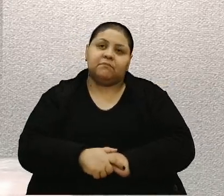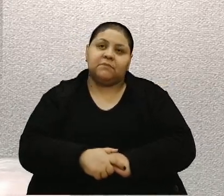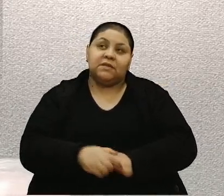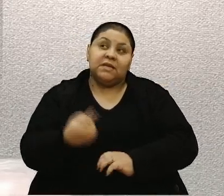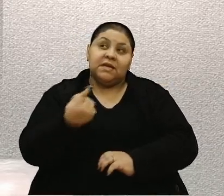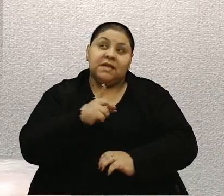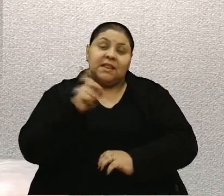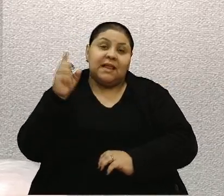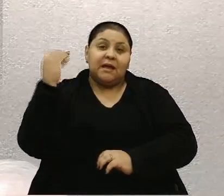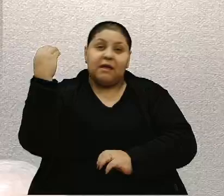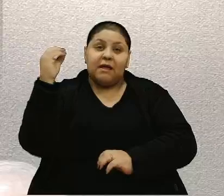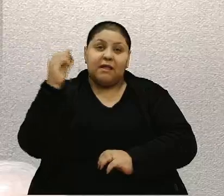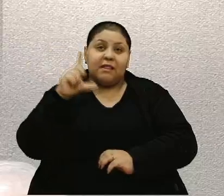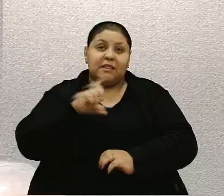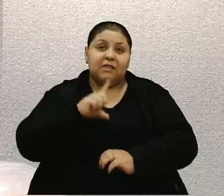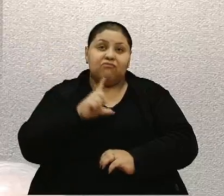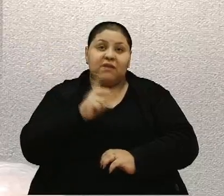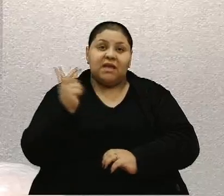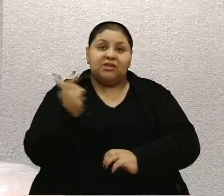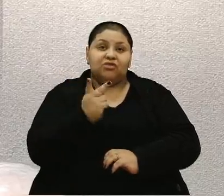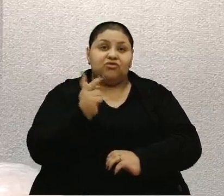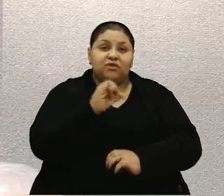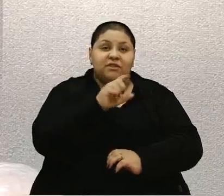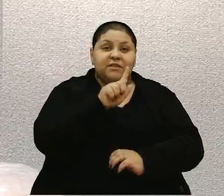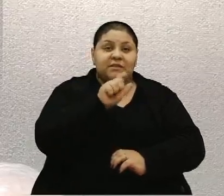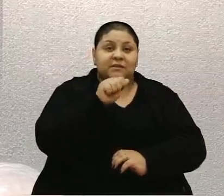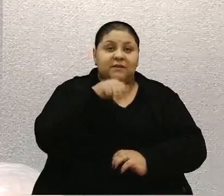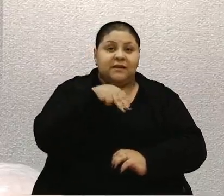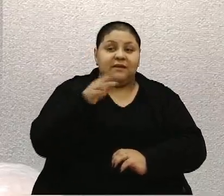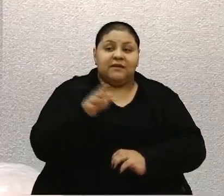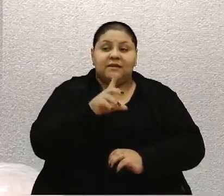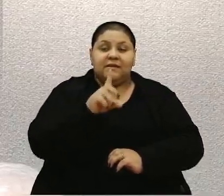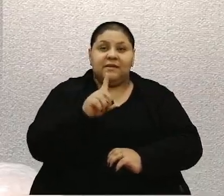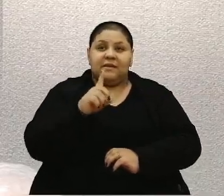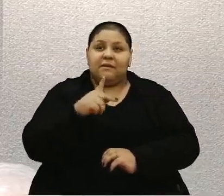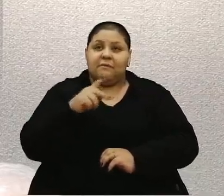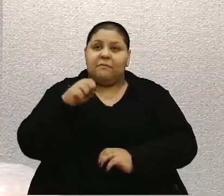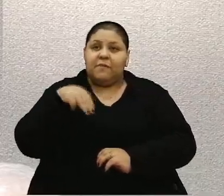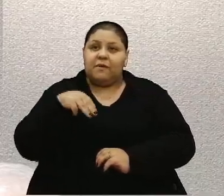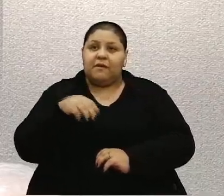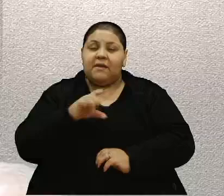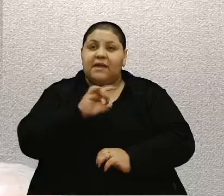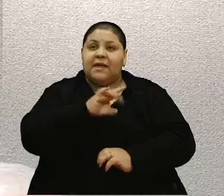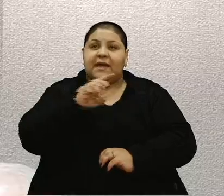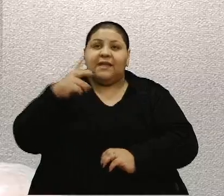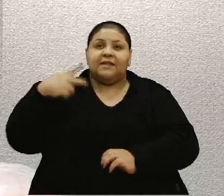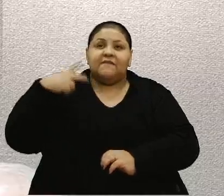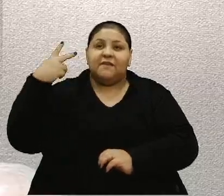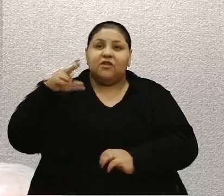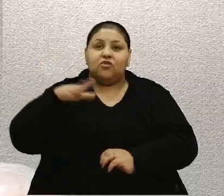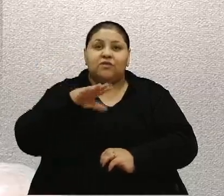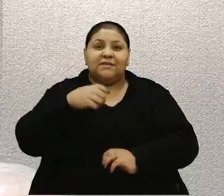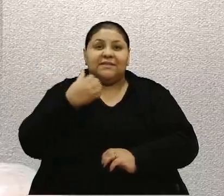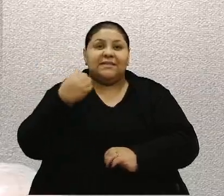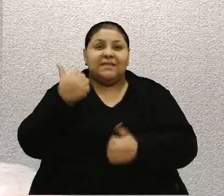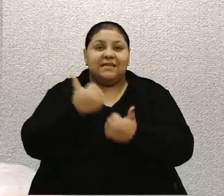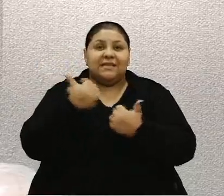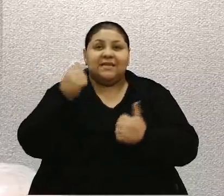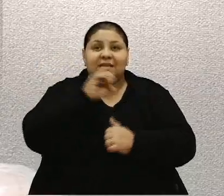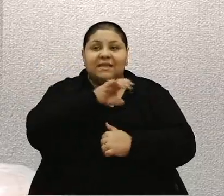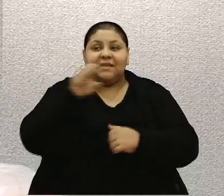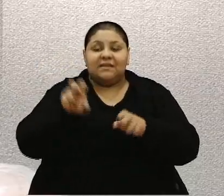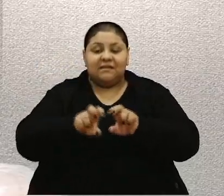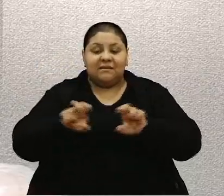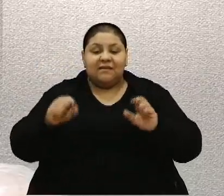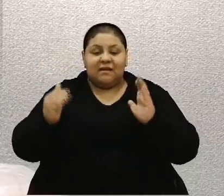Porto Alegre não existe igan e DPM contudo cada Vereador tem em torno de seis assessores sendo que cada bancada tem